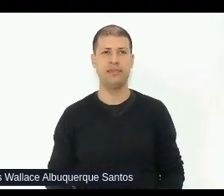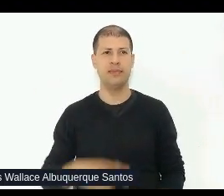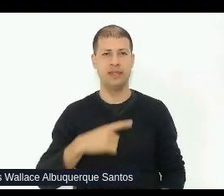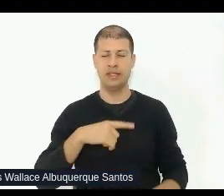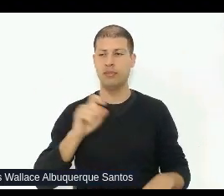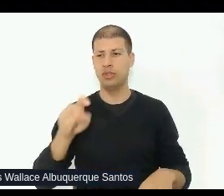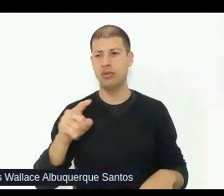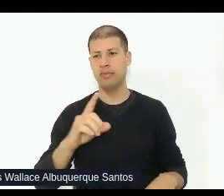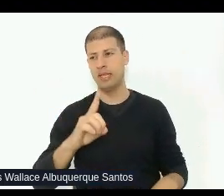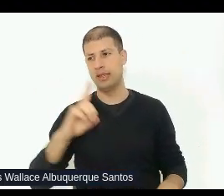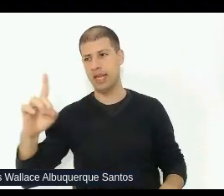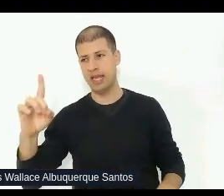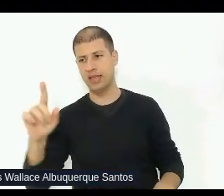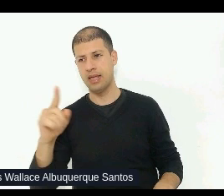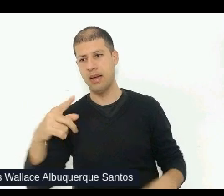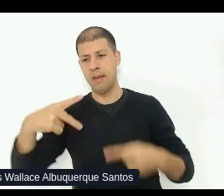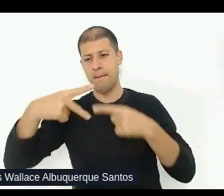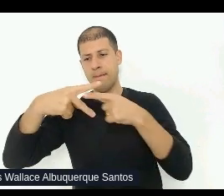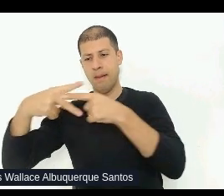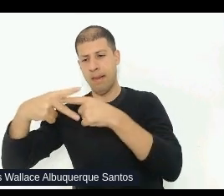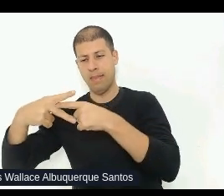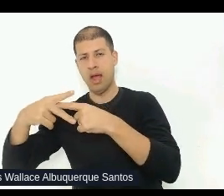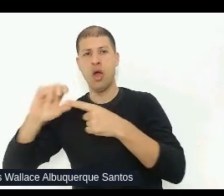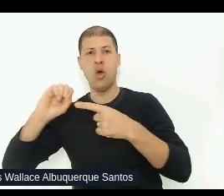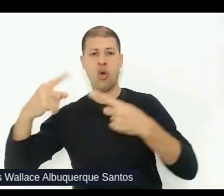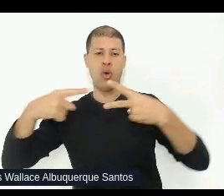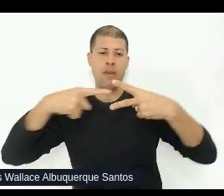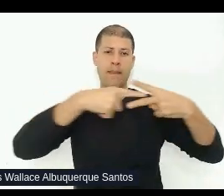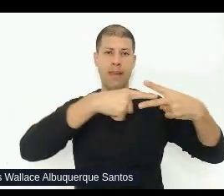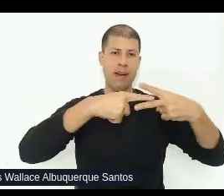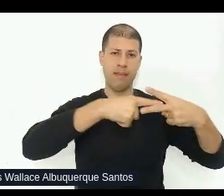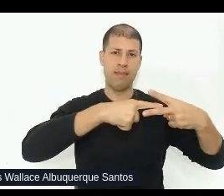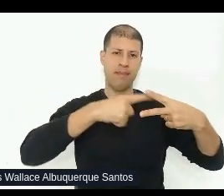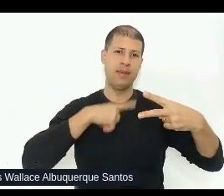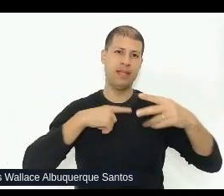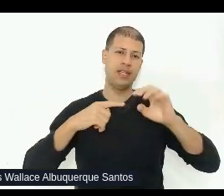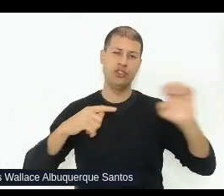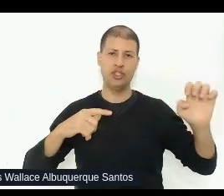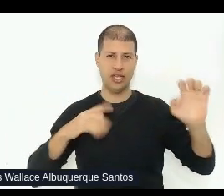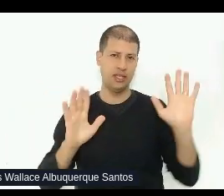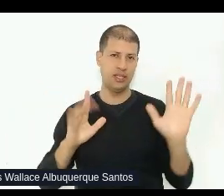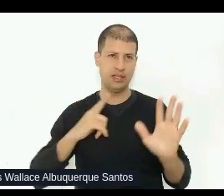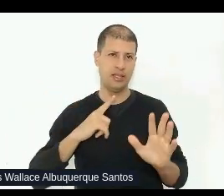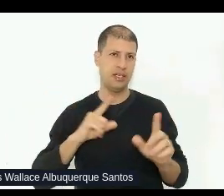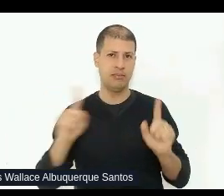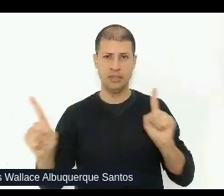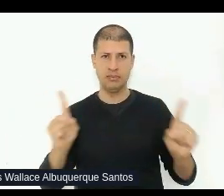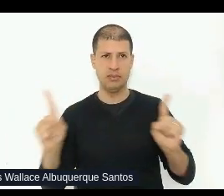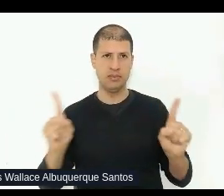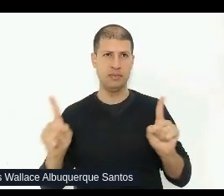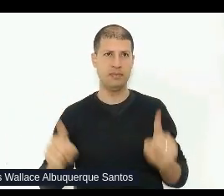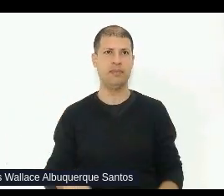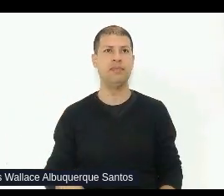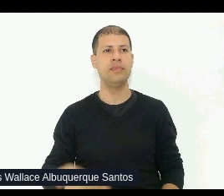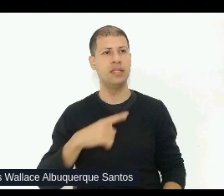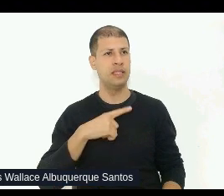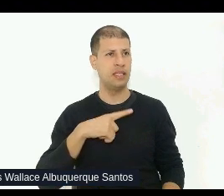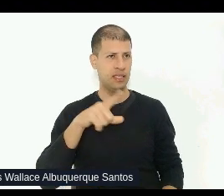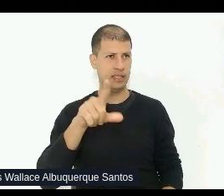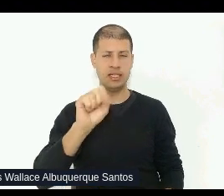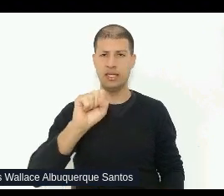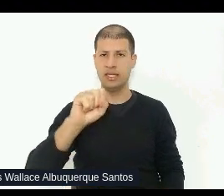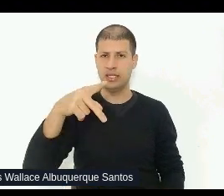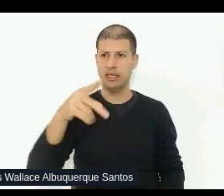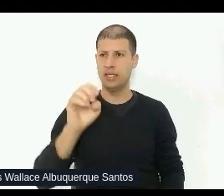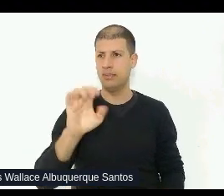ele deve ser identificado como um botão próxima dica. Tá, tendo em vista, que eu tenho essa spec aí, eu já